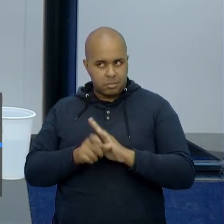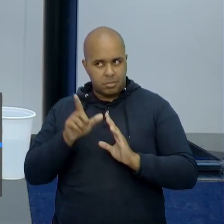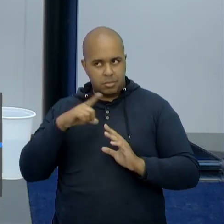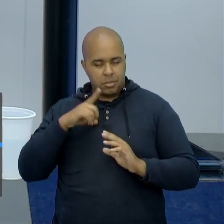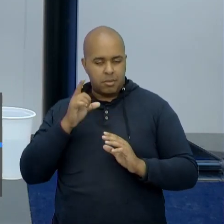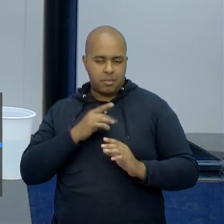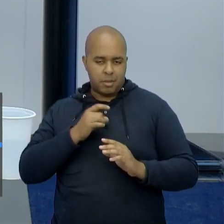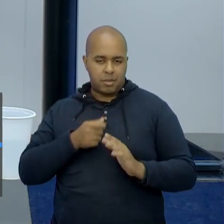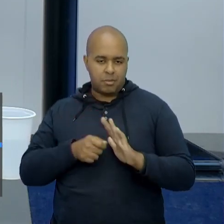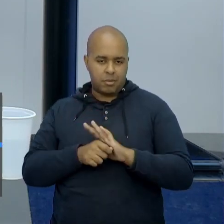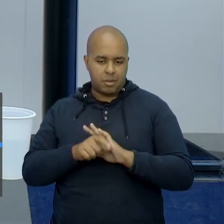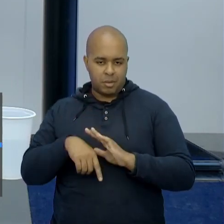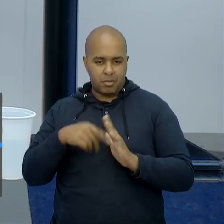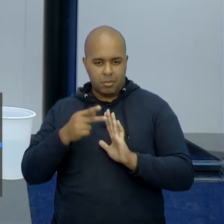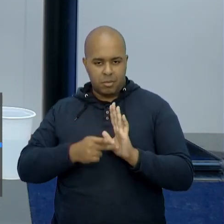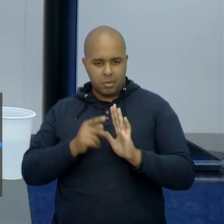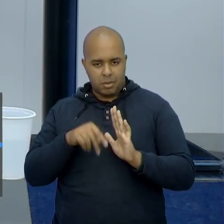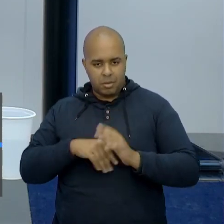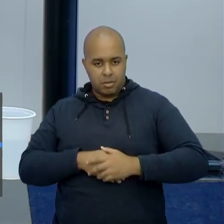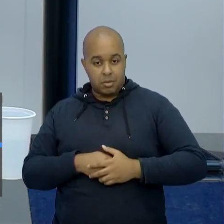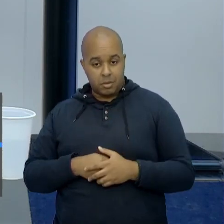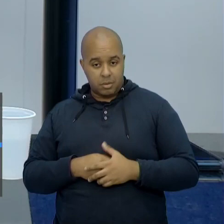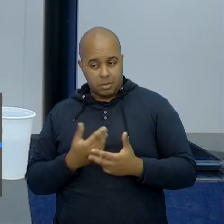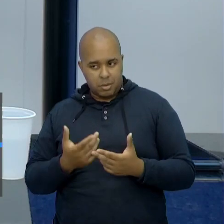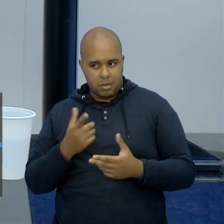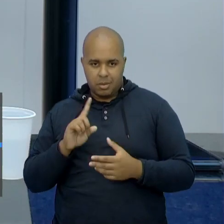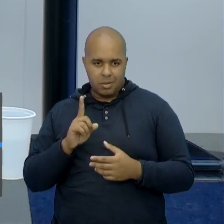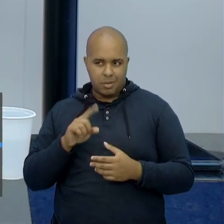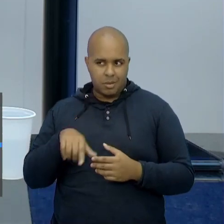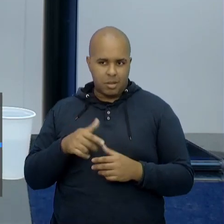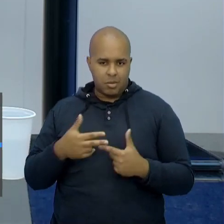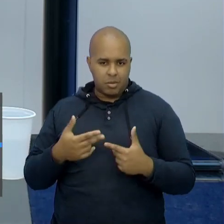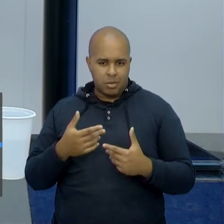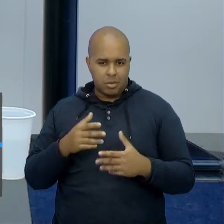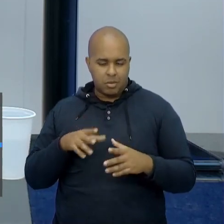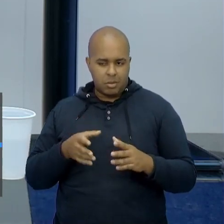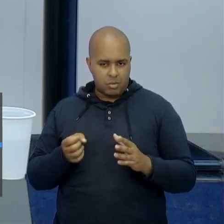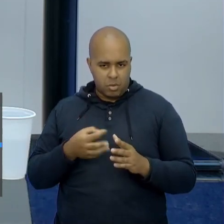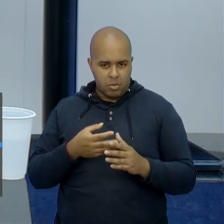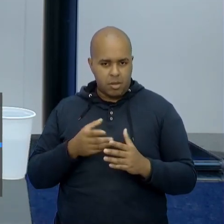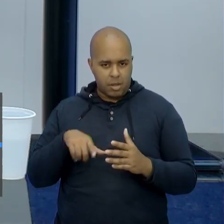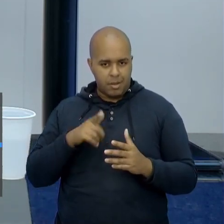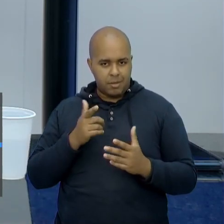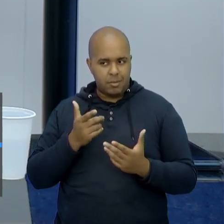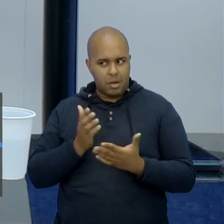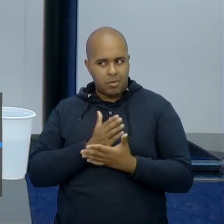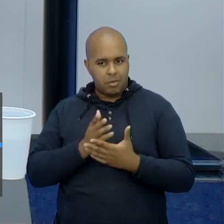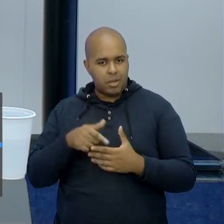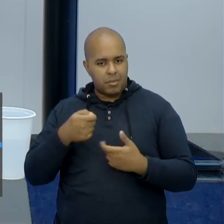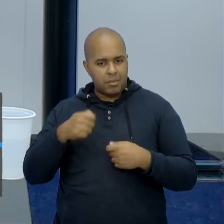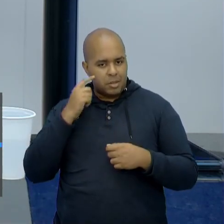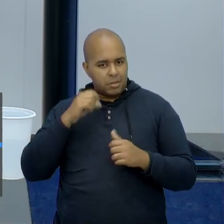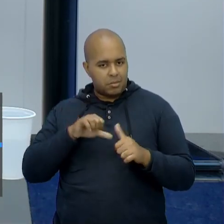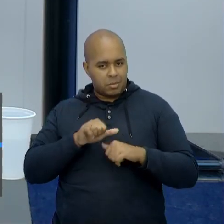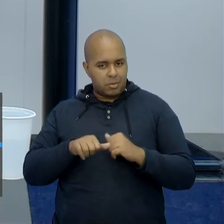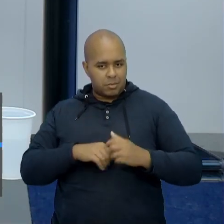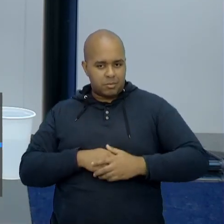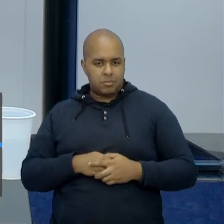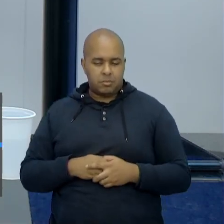tem medo de investir num projeto aqui. Então, isso não é coisa recente, não, mas é algo que precisa